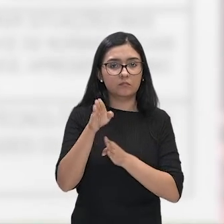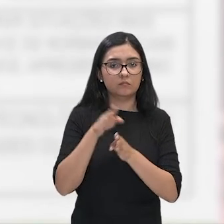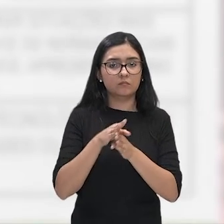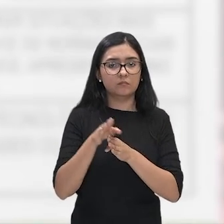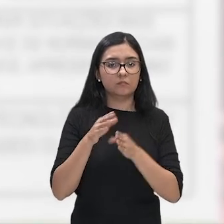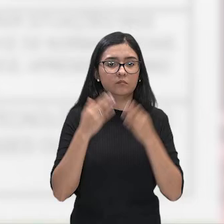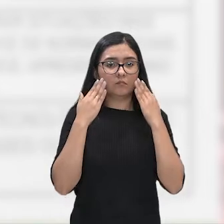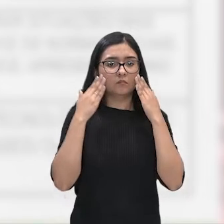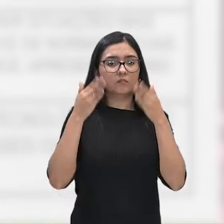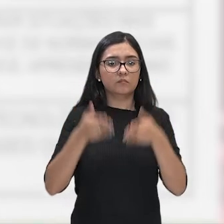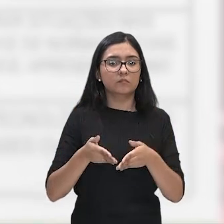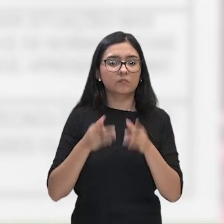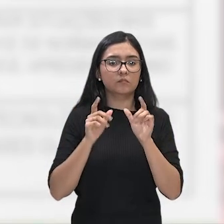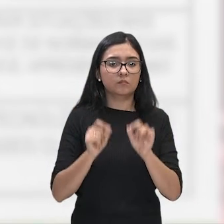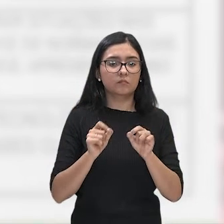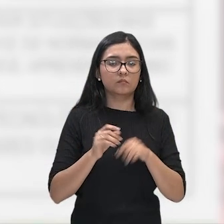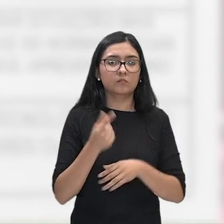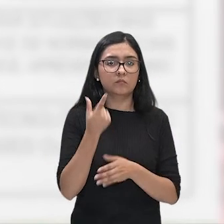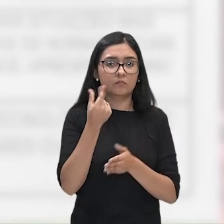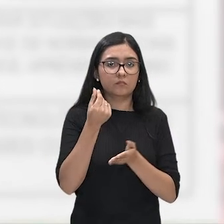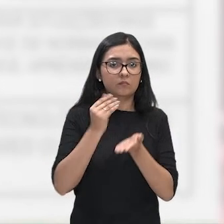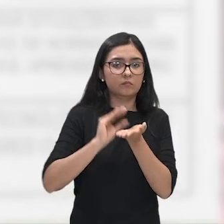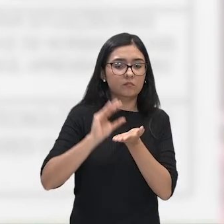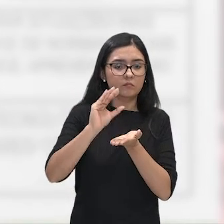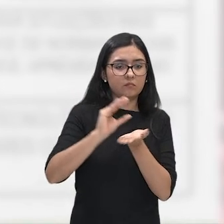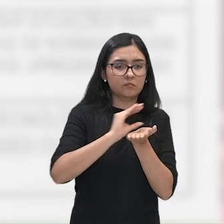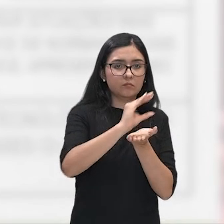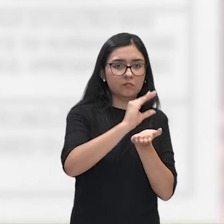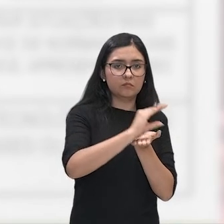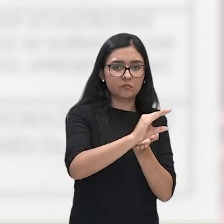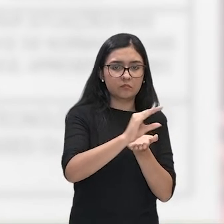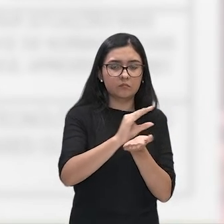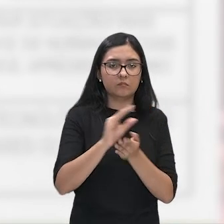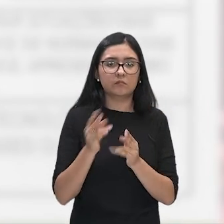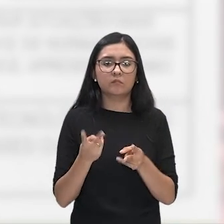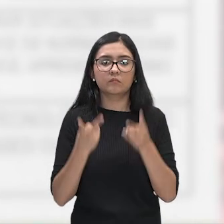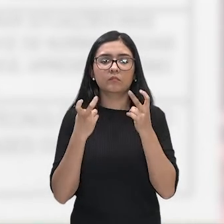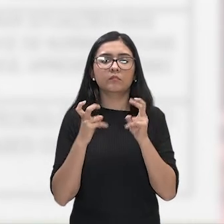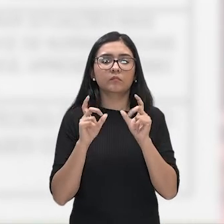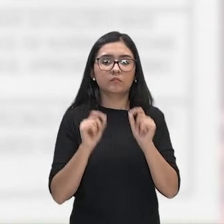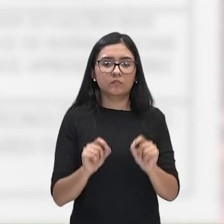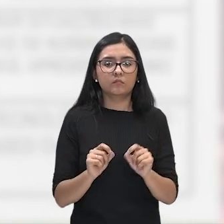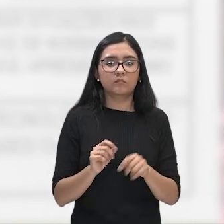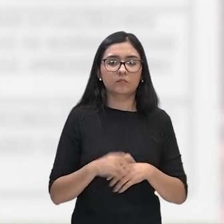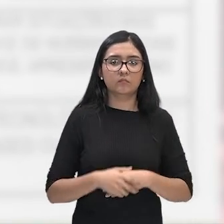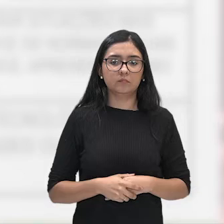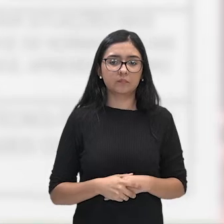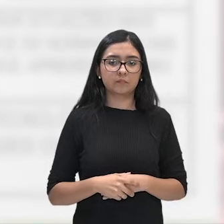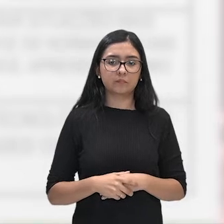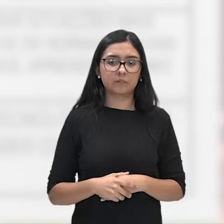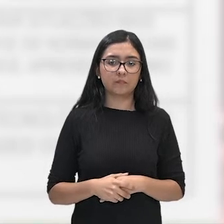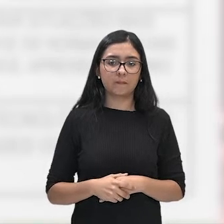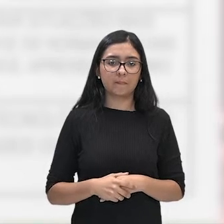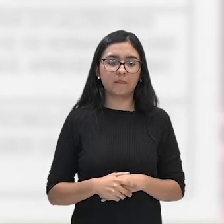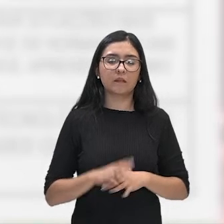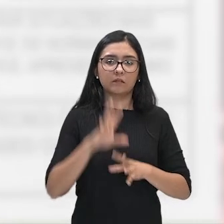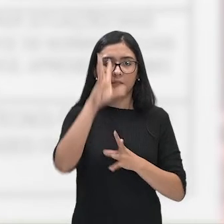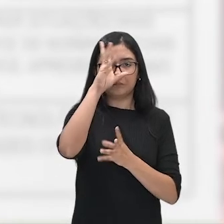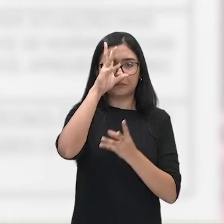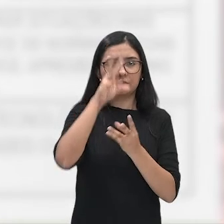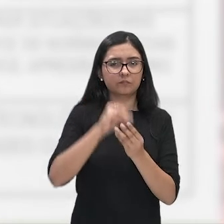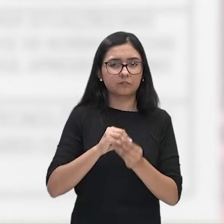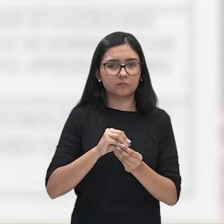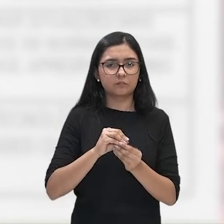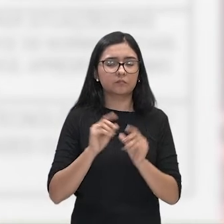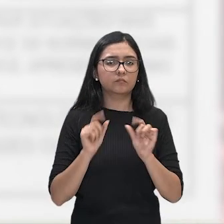na redistribuição de renda. Então, a gente verificou que eles chegaram, né, ao entendimento